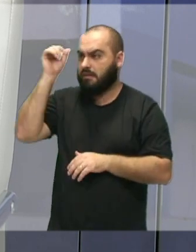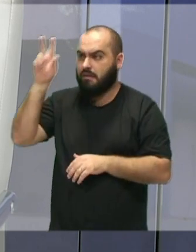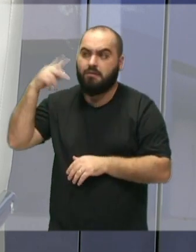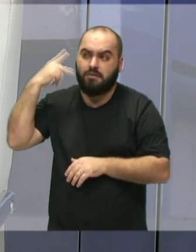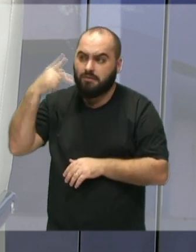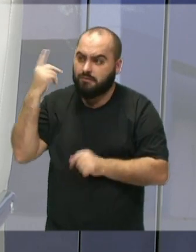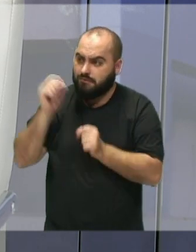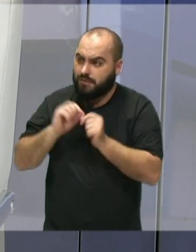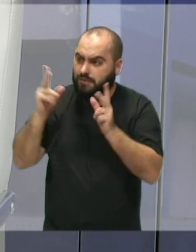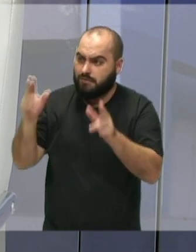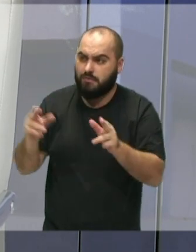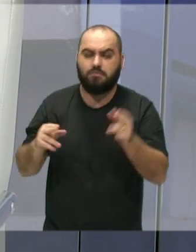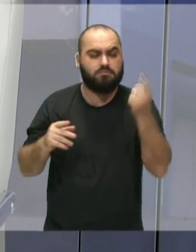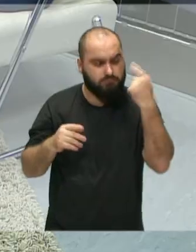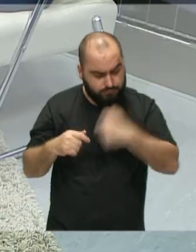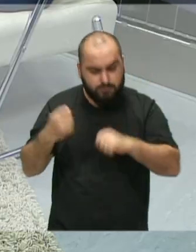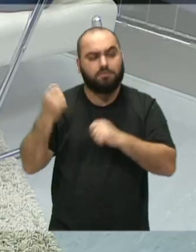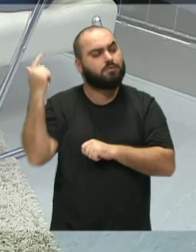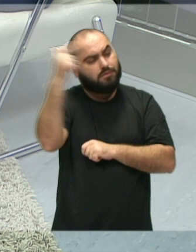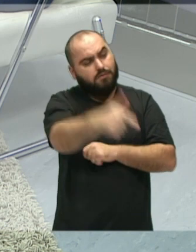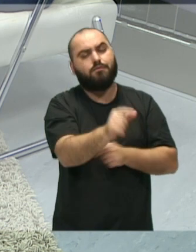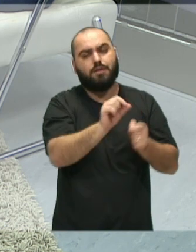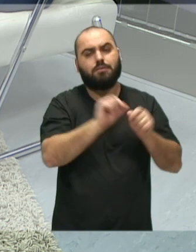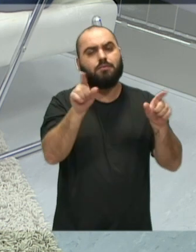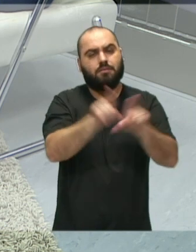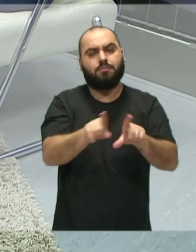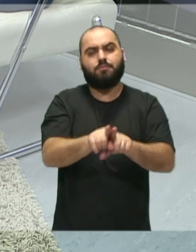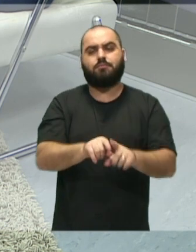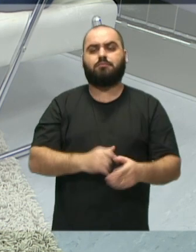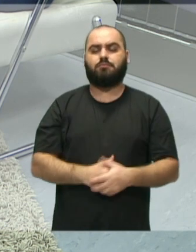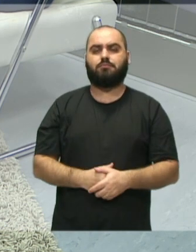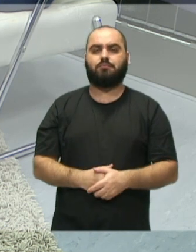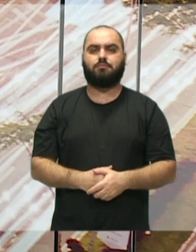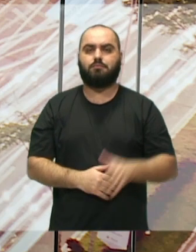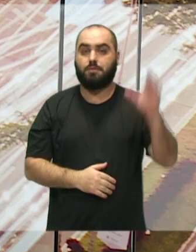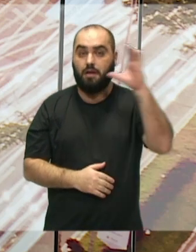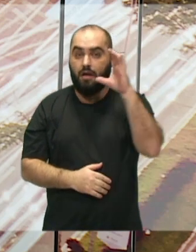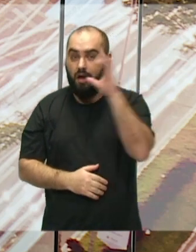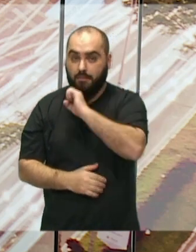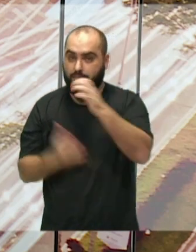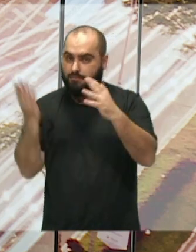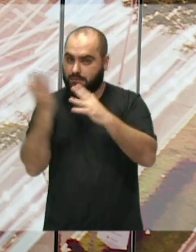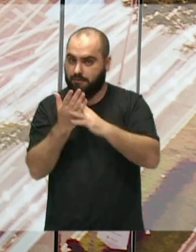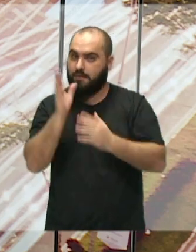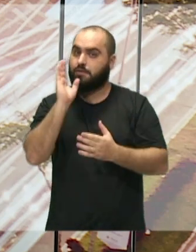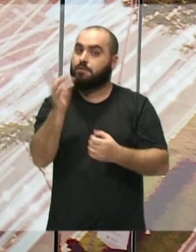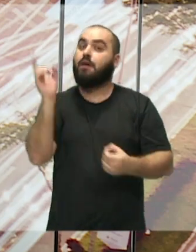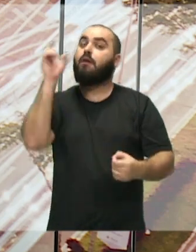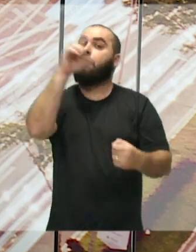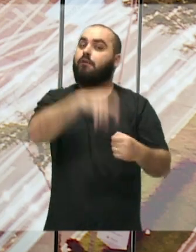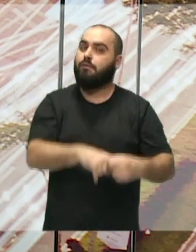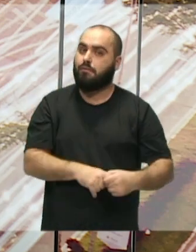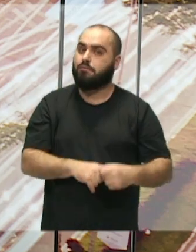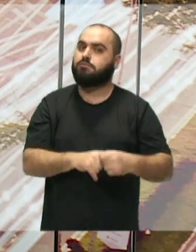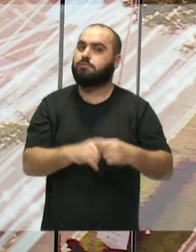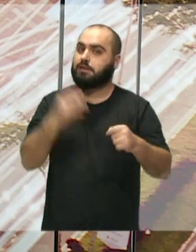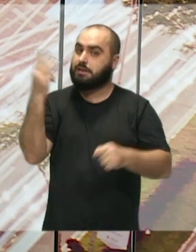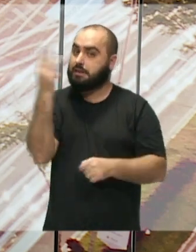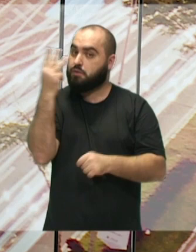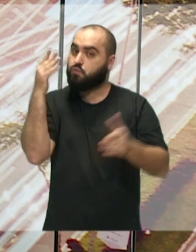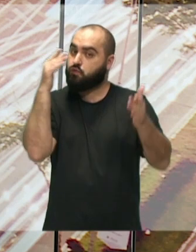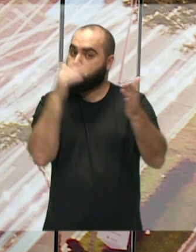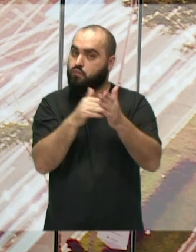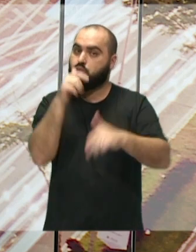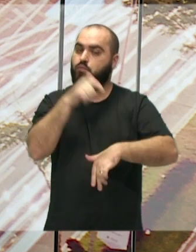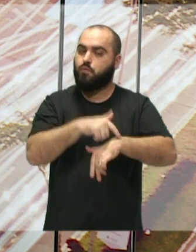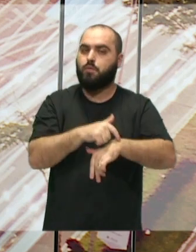isso? Tem que fazer isso também. Fazer o quê? Vamos para mais um rápido intervalo. Já voltamos com o terceiro e